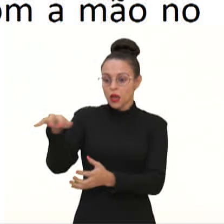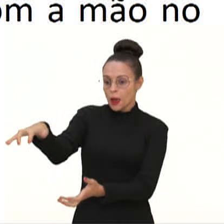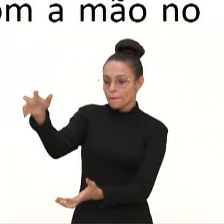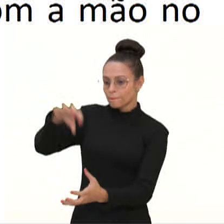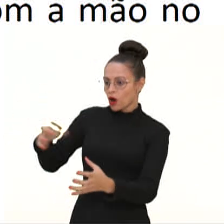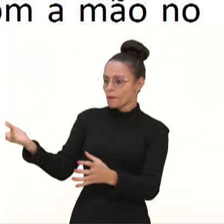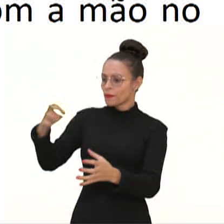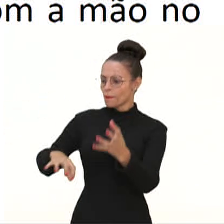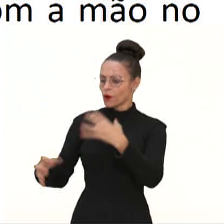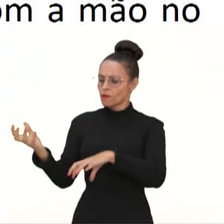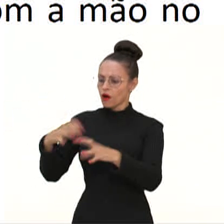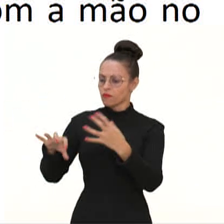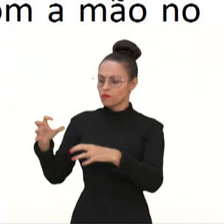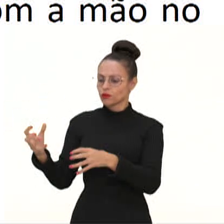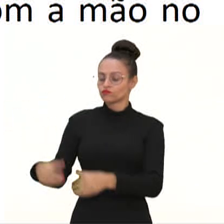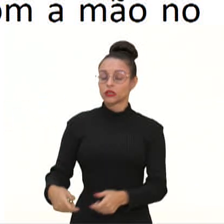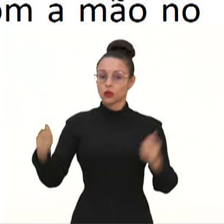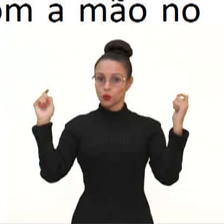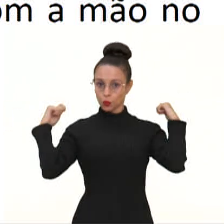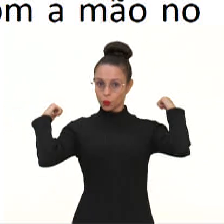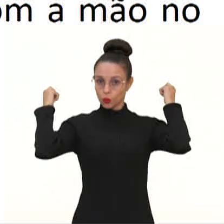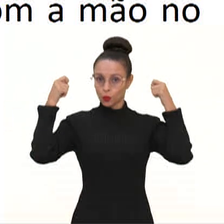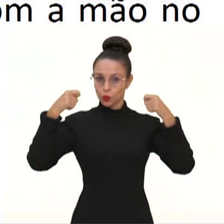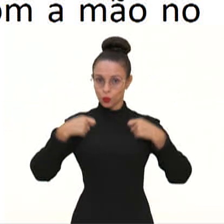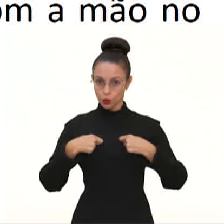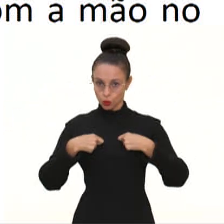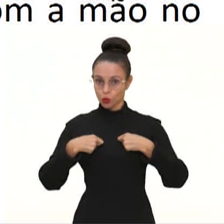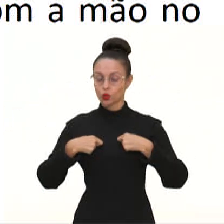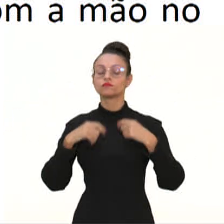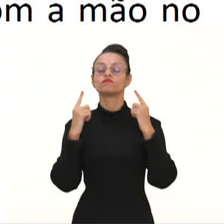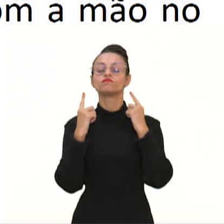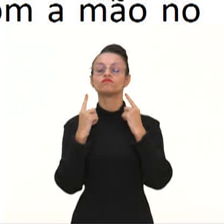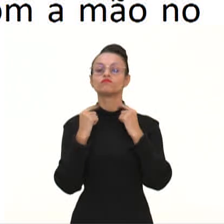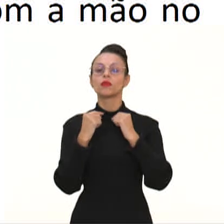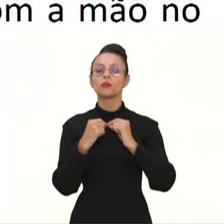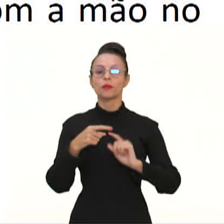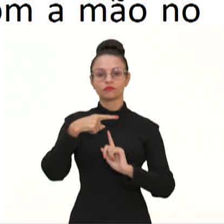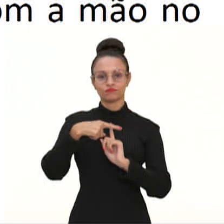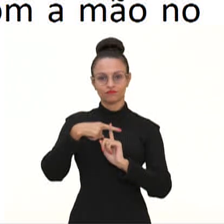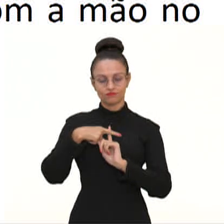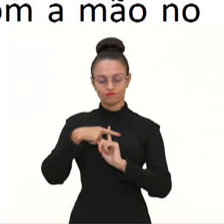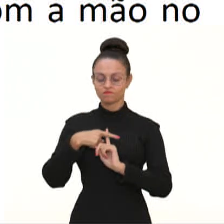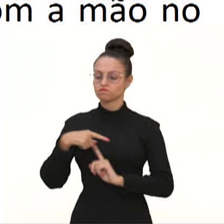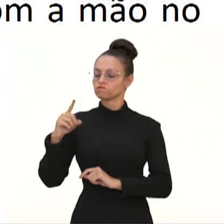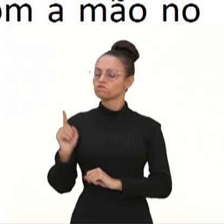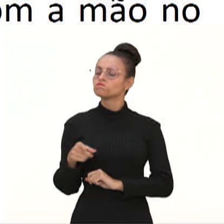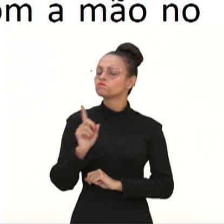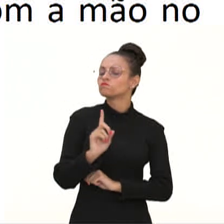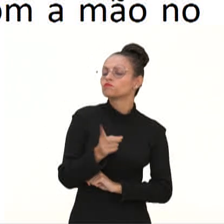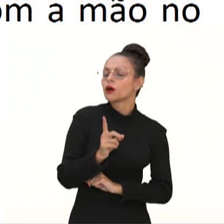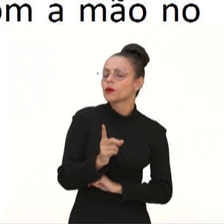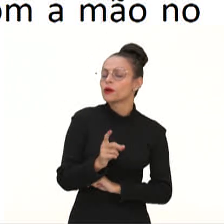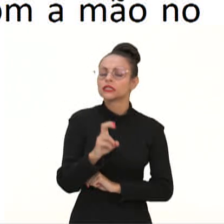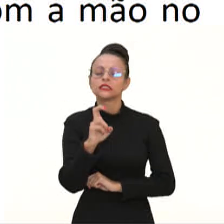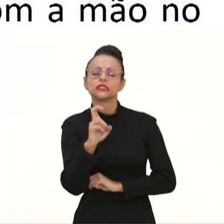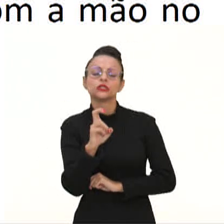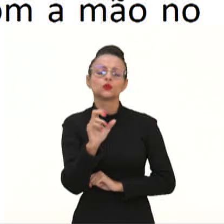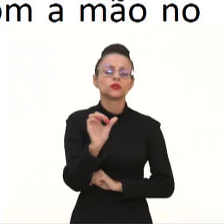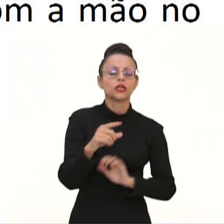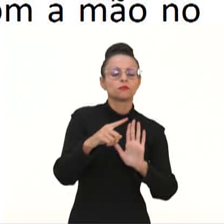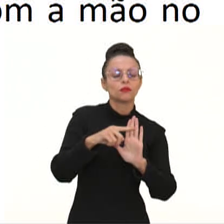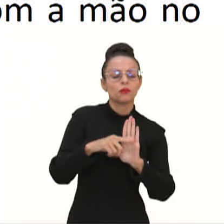costuras, entrouxou-as, pôs um xale às costas, um rosário ao pescoço, deu 5 ou 6 ordens à sobrinha